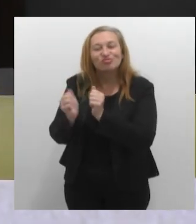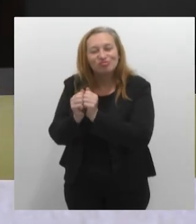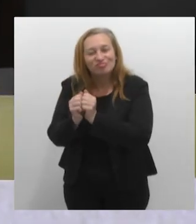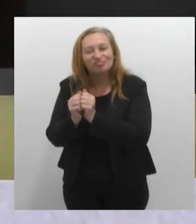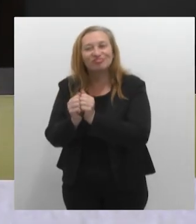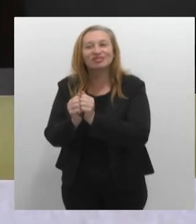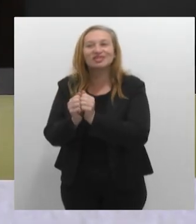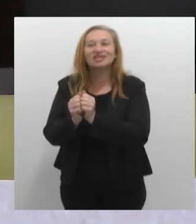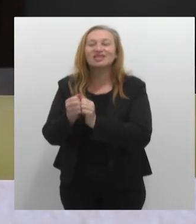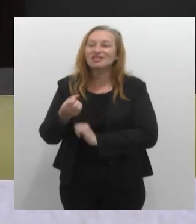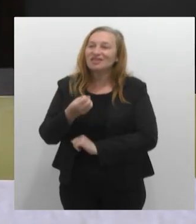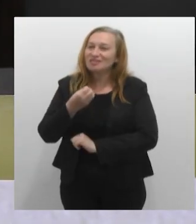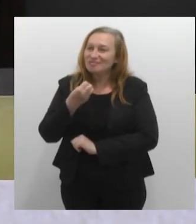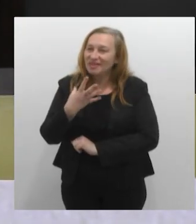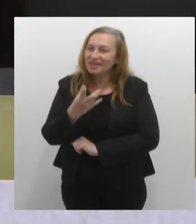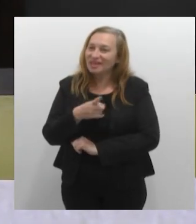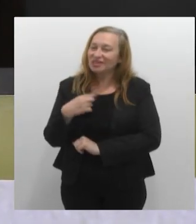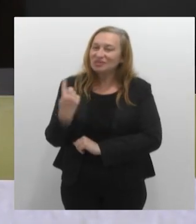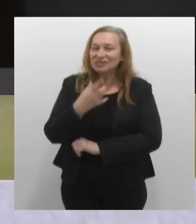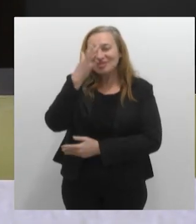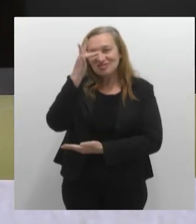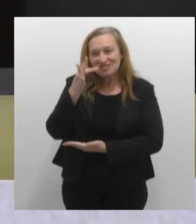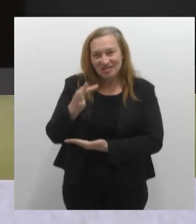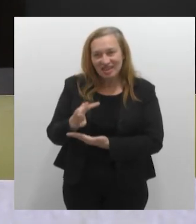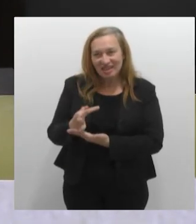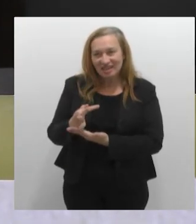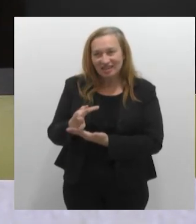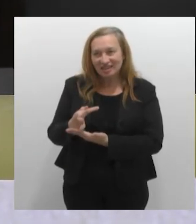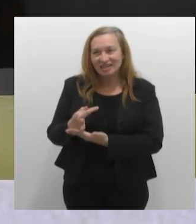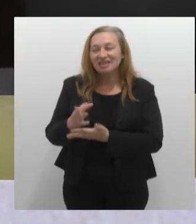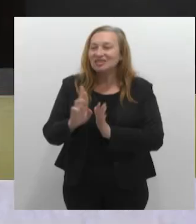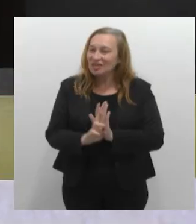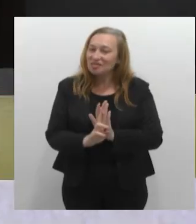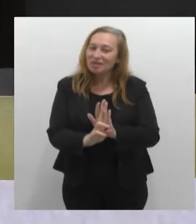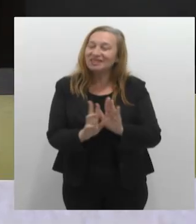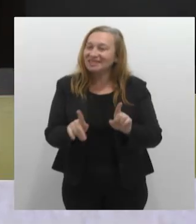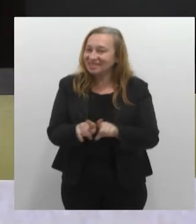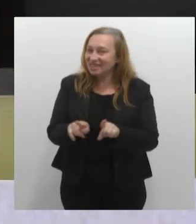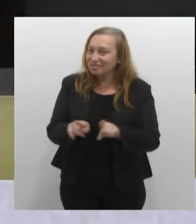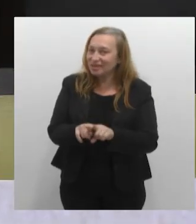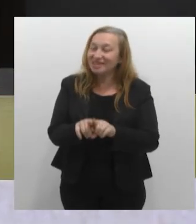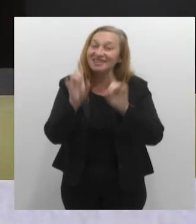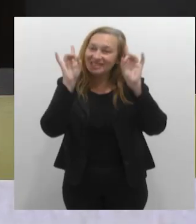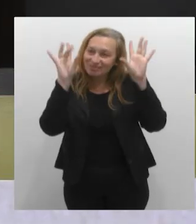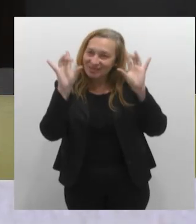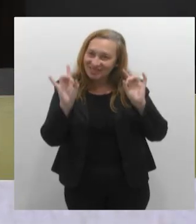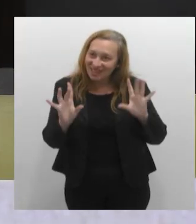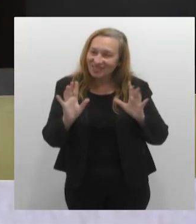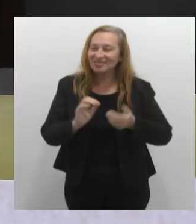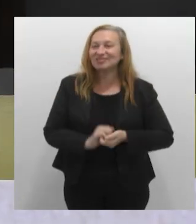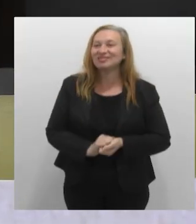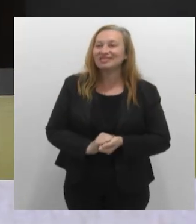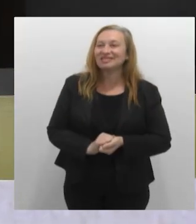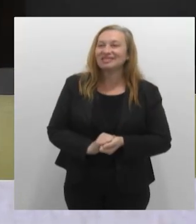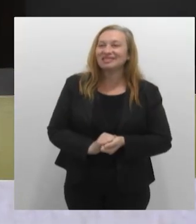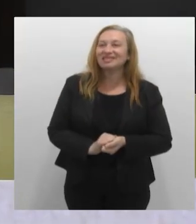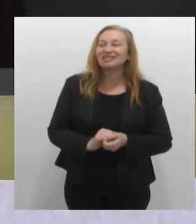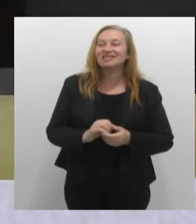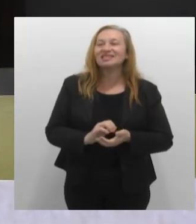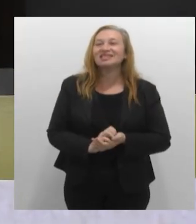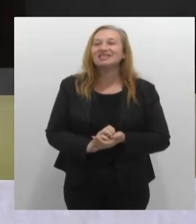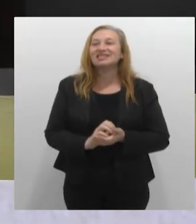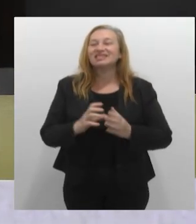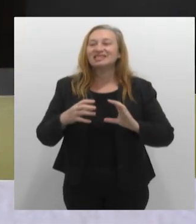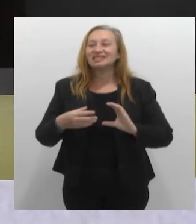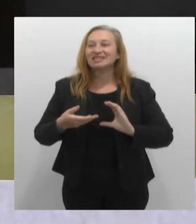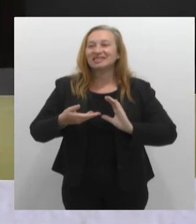e faz muito bem à nossa fé e nos representa também de maneira muito especial, também na Câmara Federal. Querido